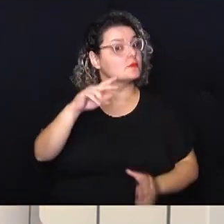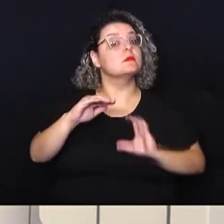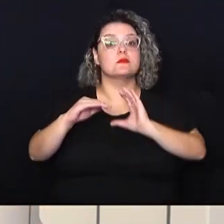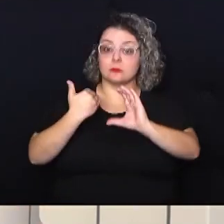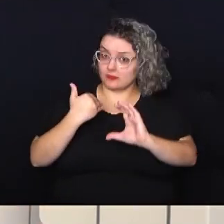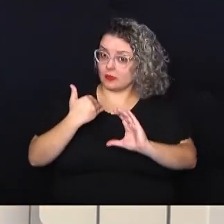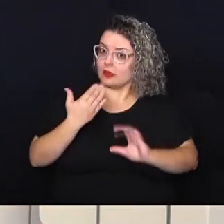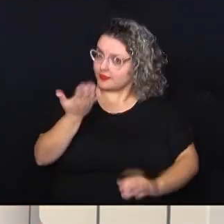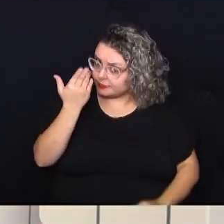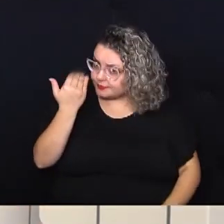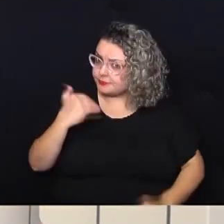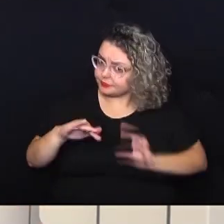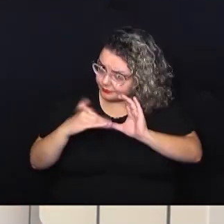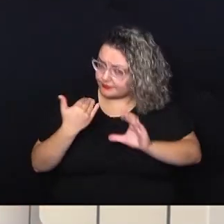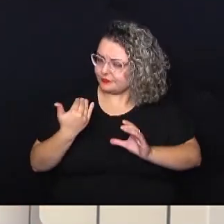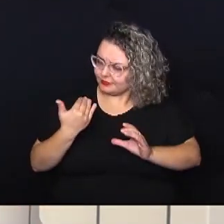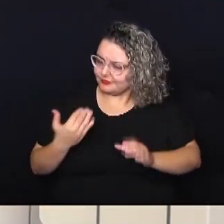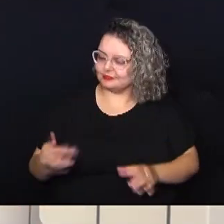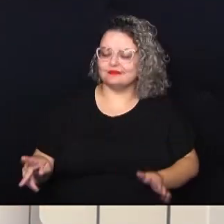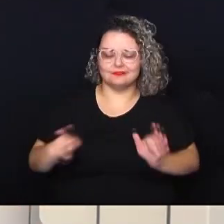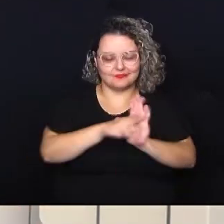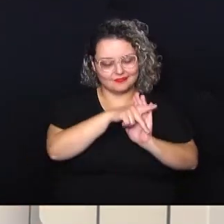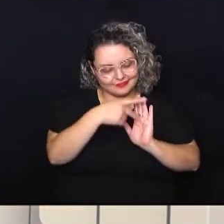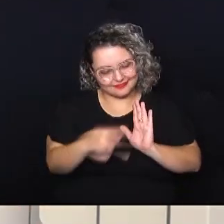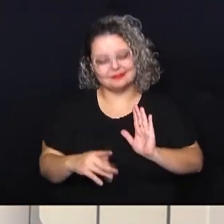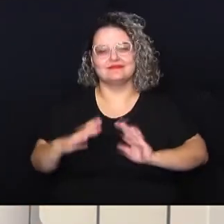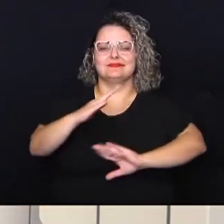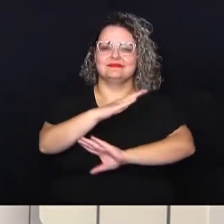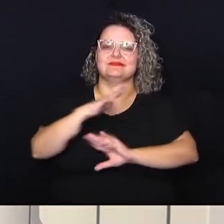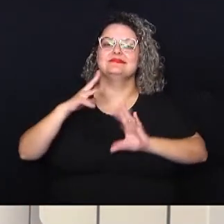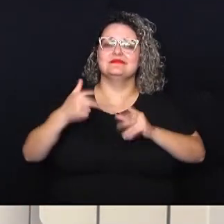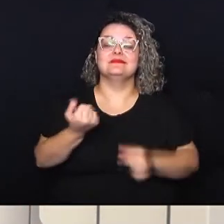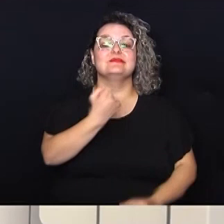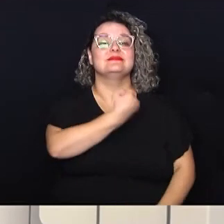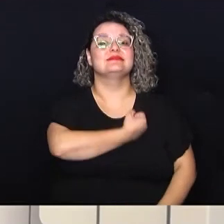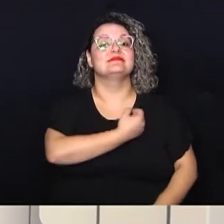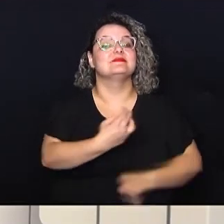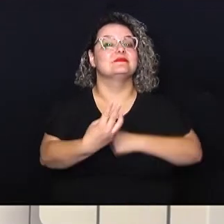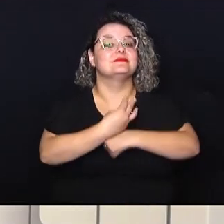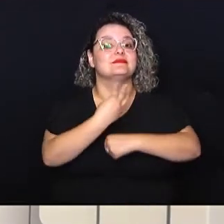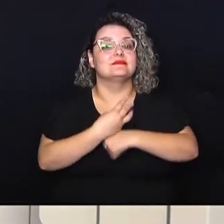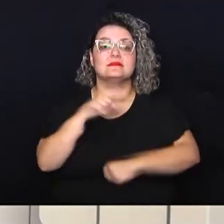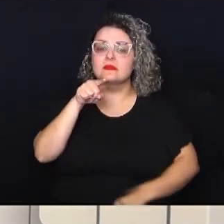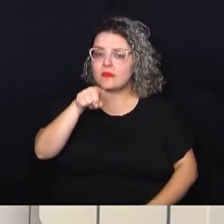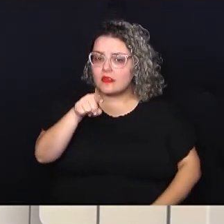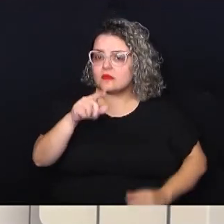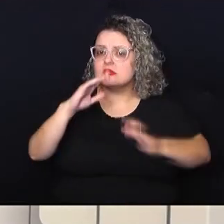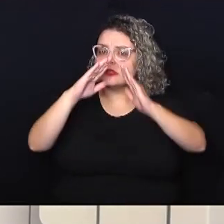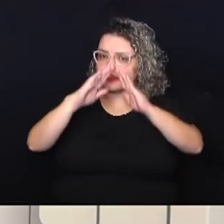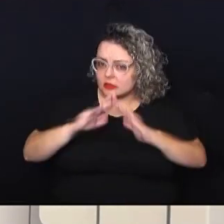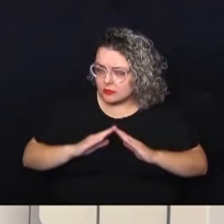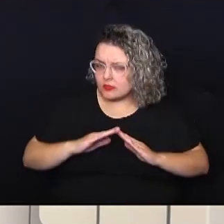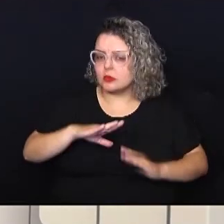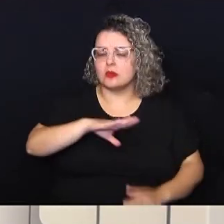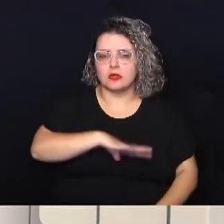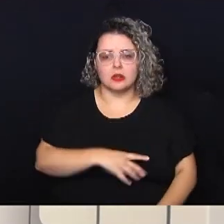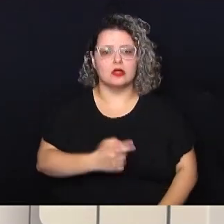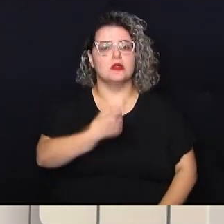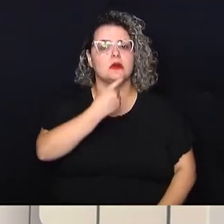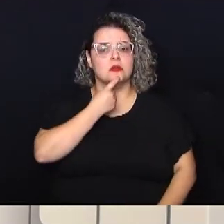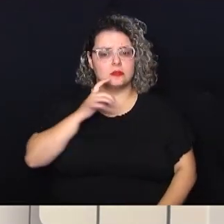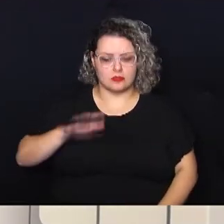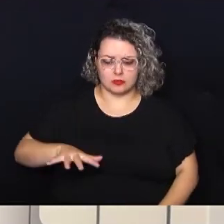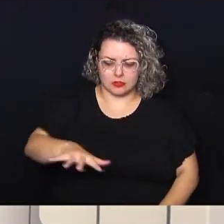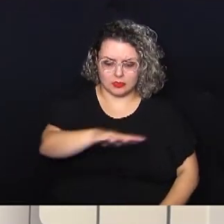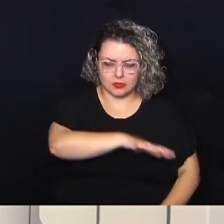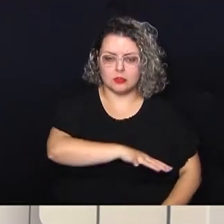mensagem, participe, faça parte aqui do Câmara Total através do número do nosso WhatsApp. 19 é o nosso DDD,